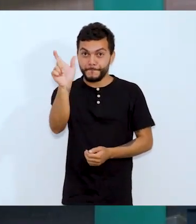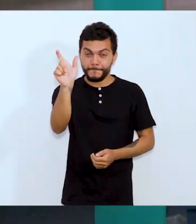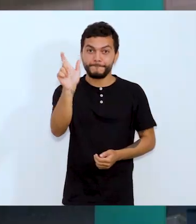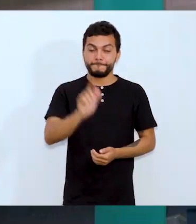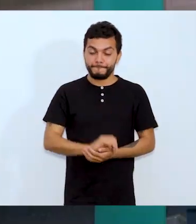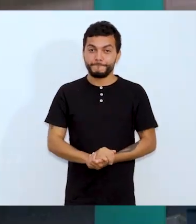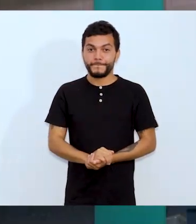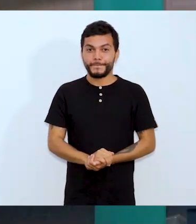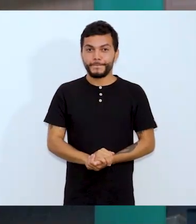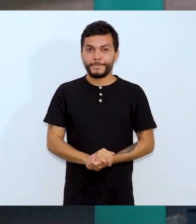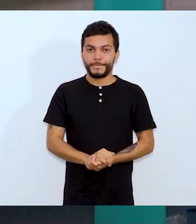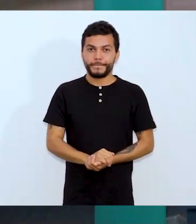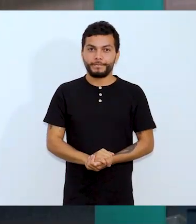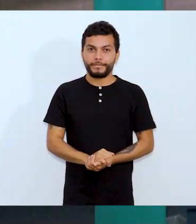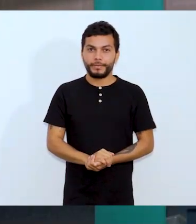Sementes,